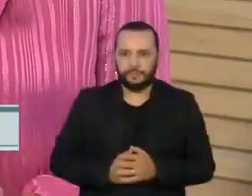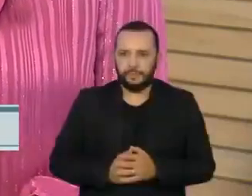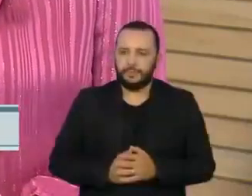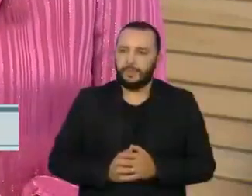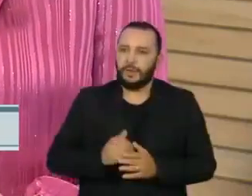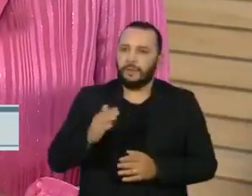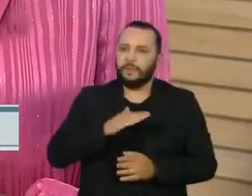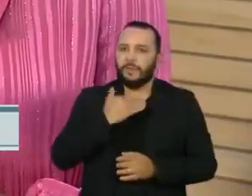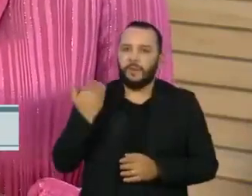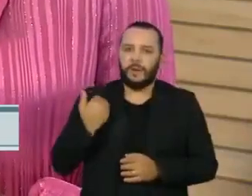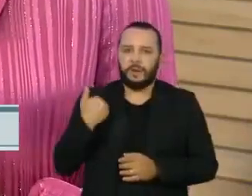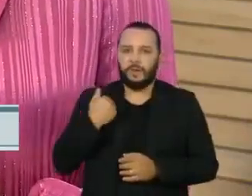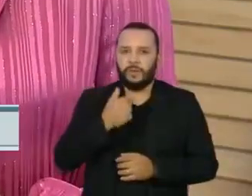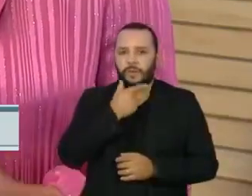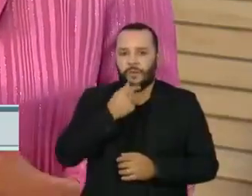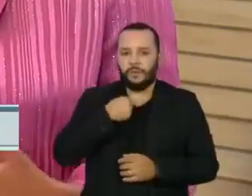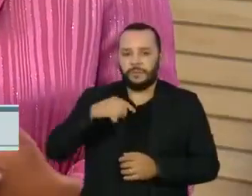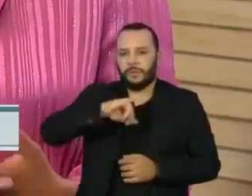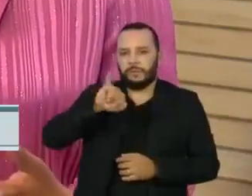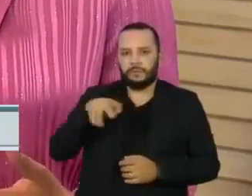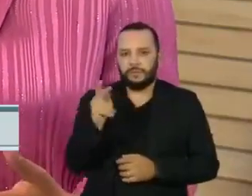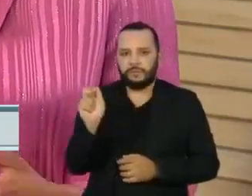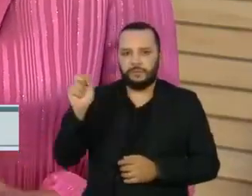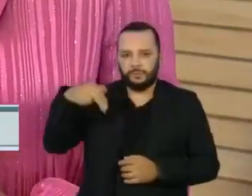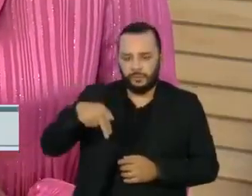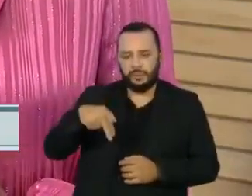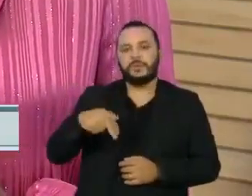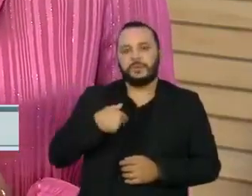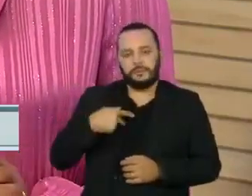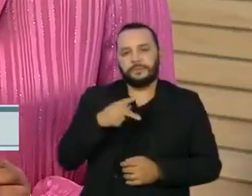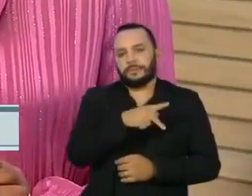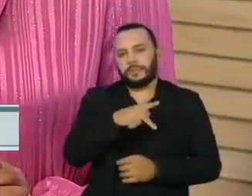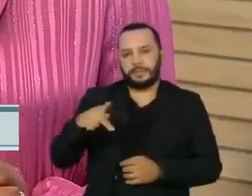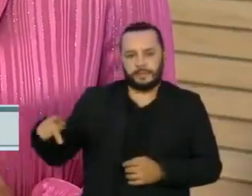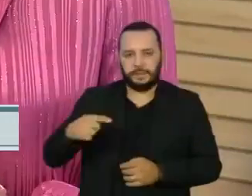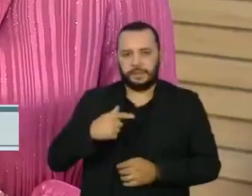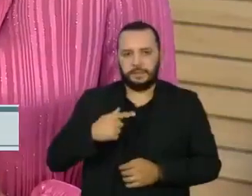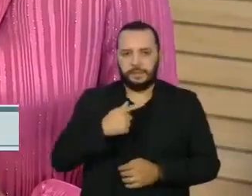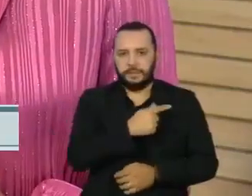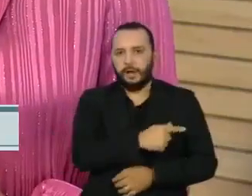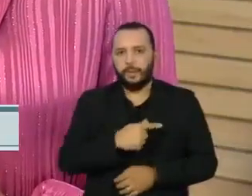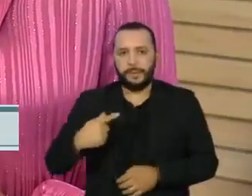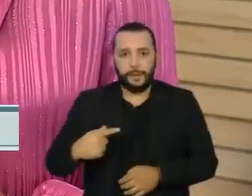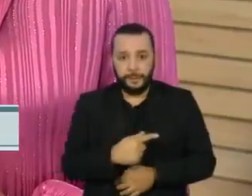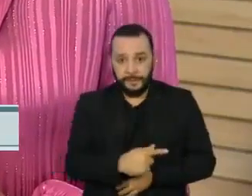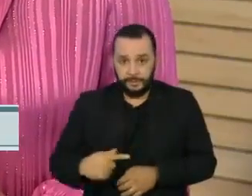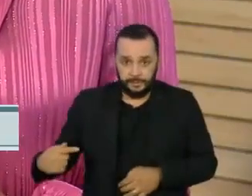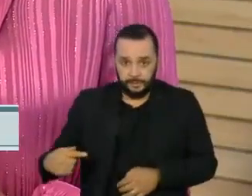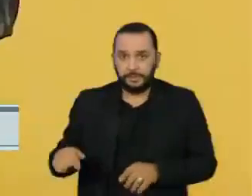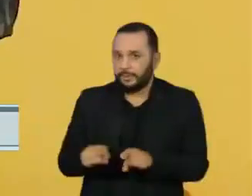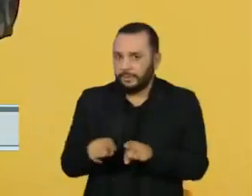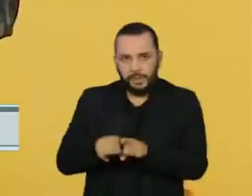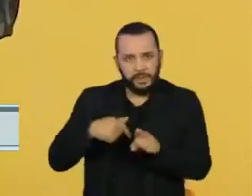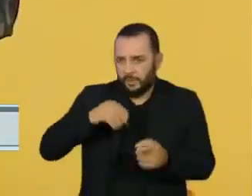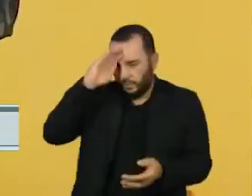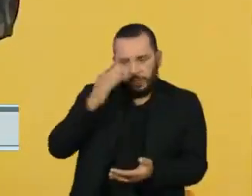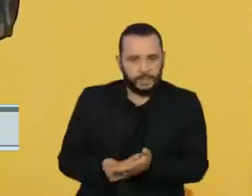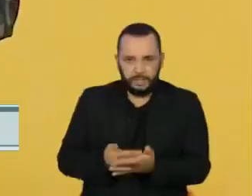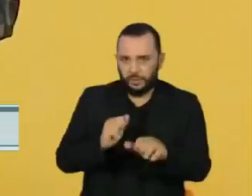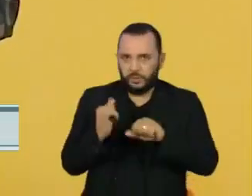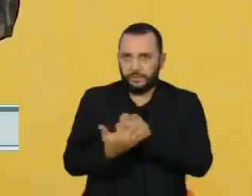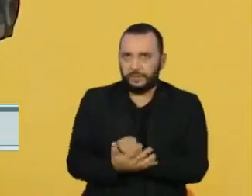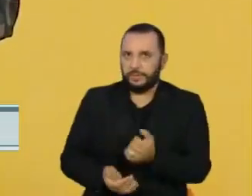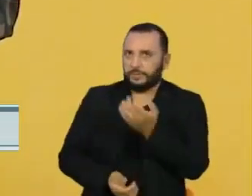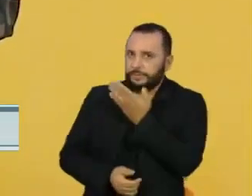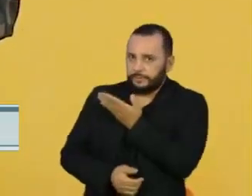morreu John Magufuli, o presidente da Tanzânia e um dos maiores negacionistas da Covid-19. John